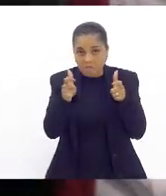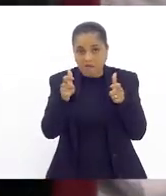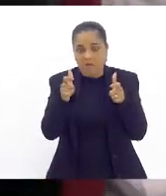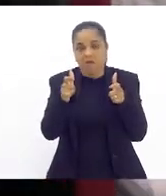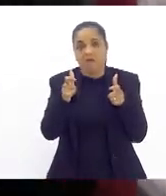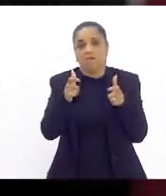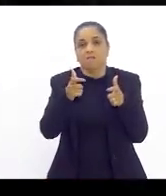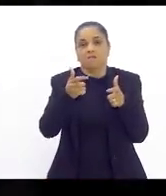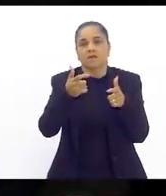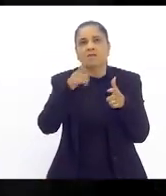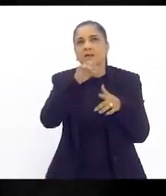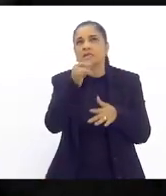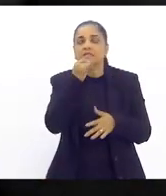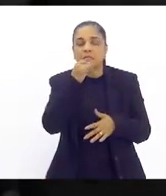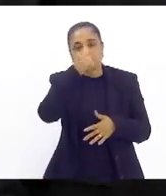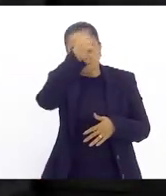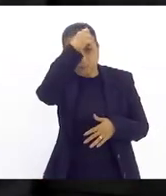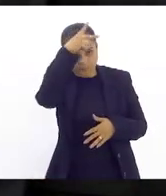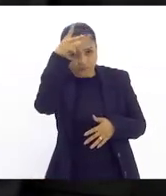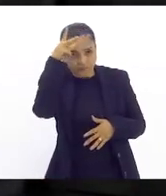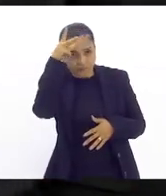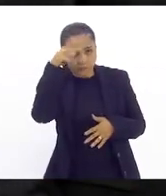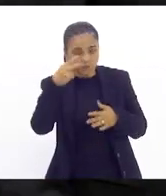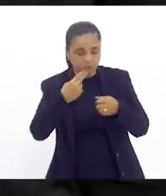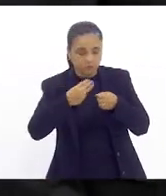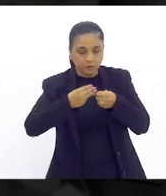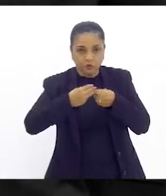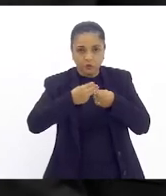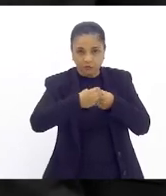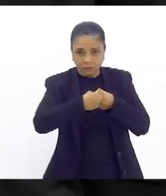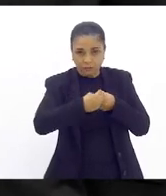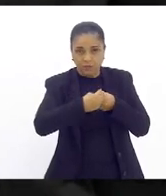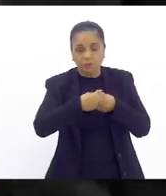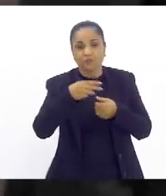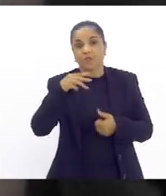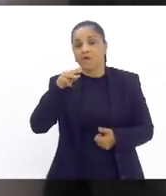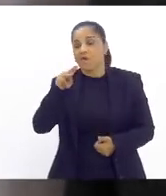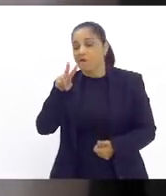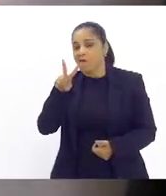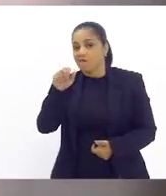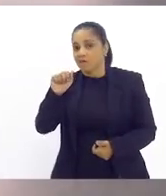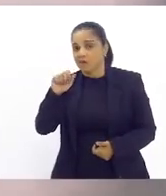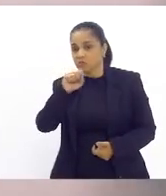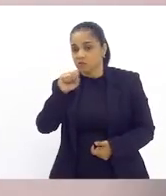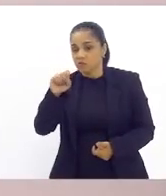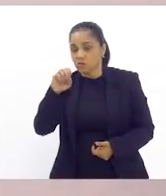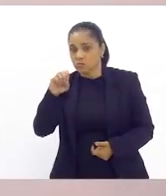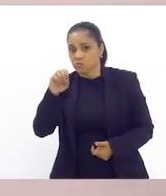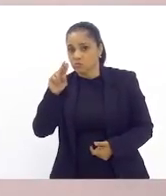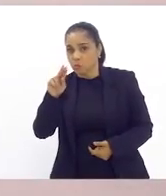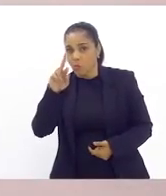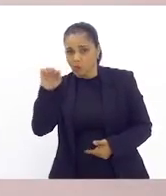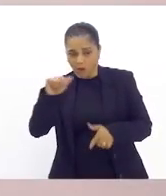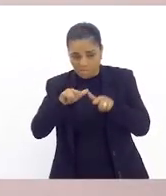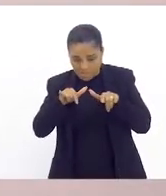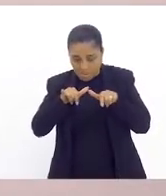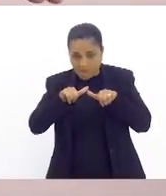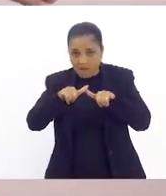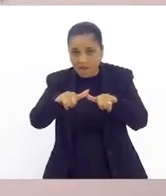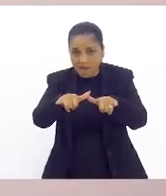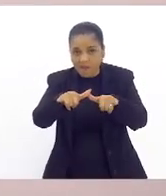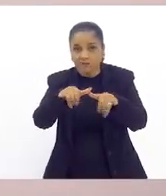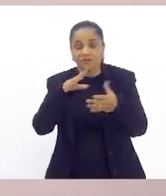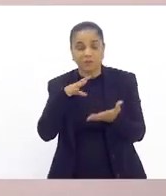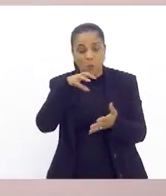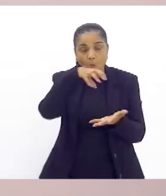no município você tá aqui um dalight município de Vassouras vai ter lá um supermercado que dentro dele vai ter um posto de atendimento